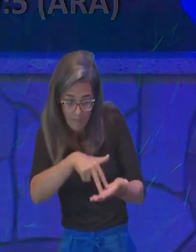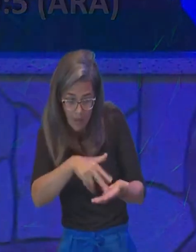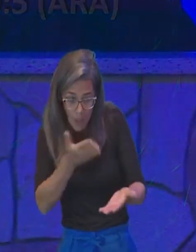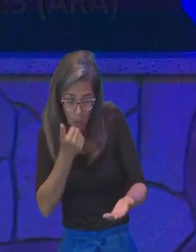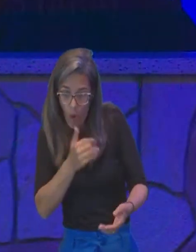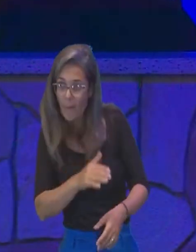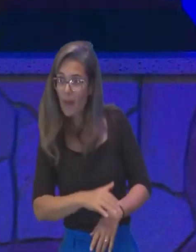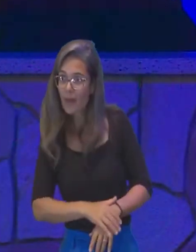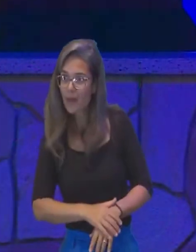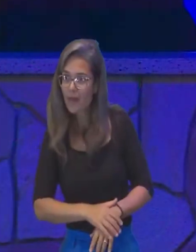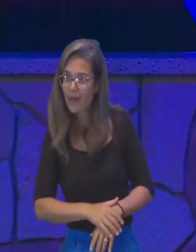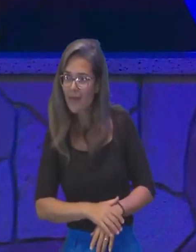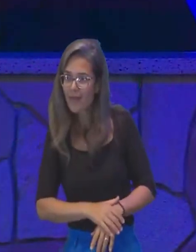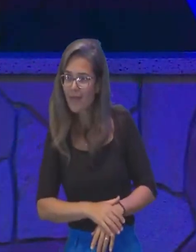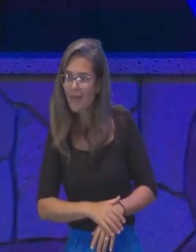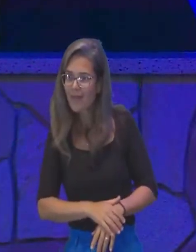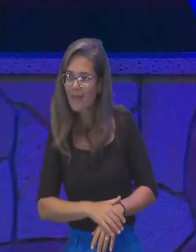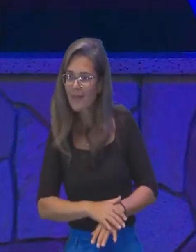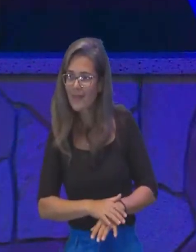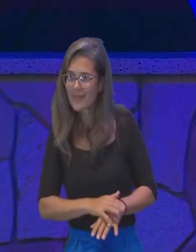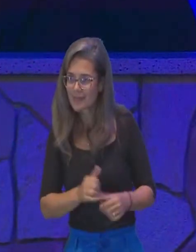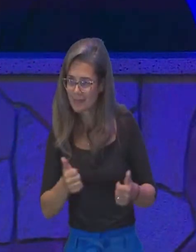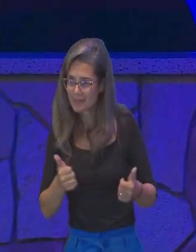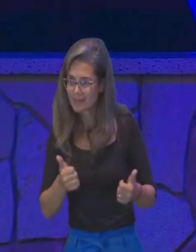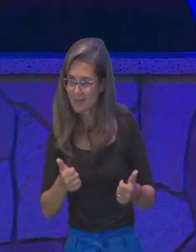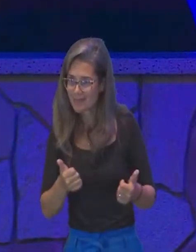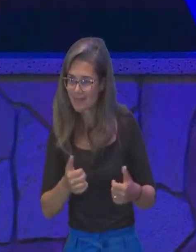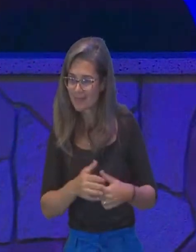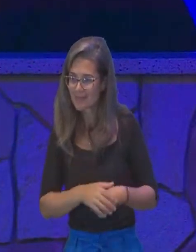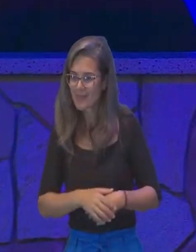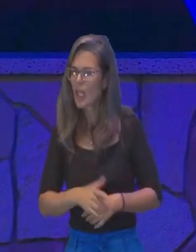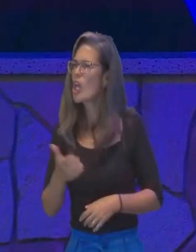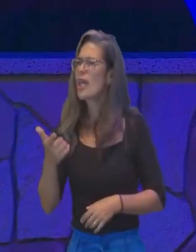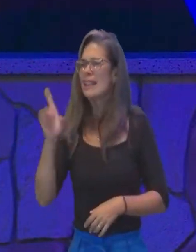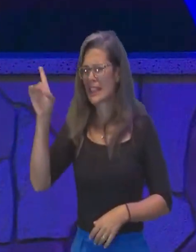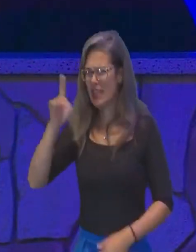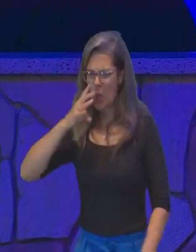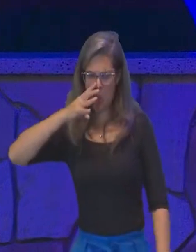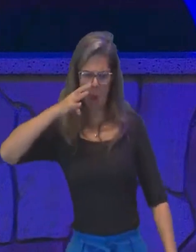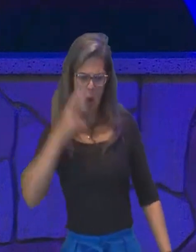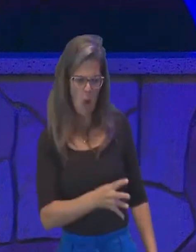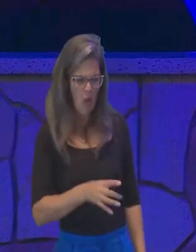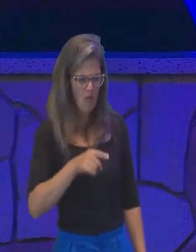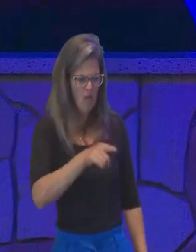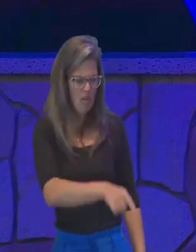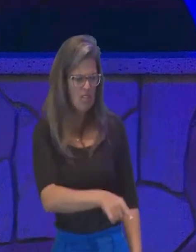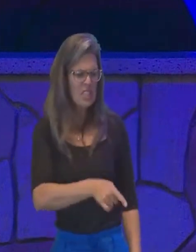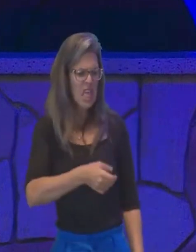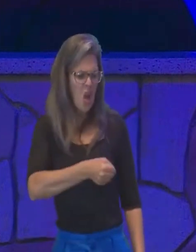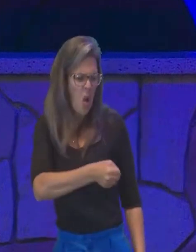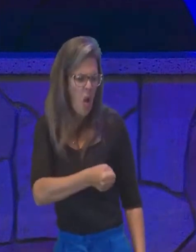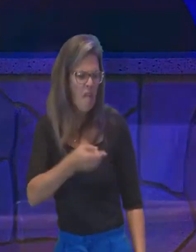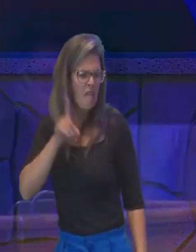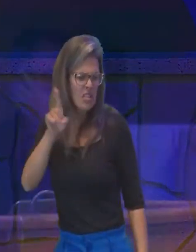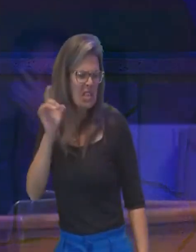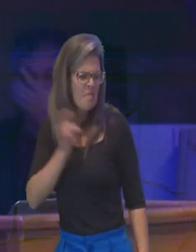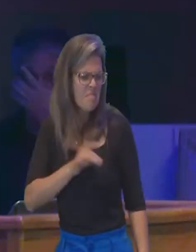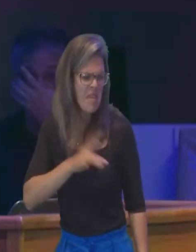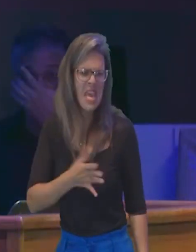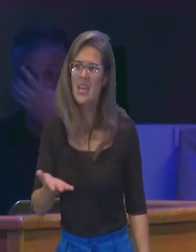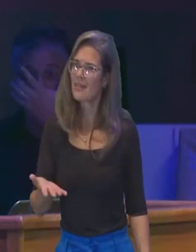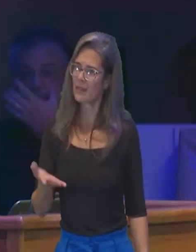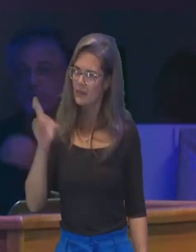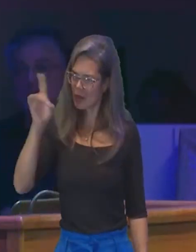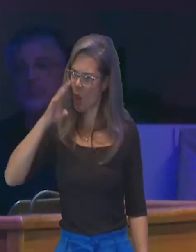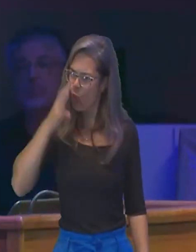Deus. Nenhuma crítica, nenhum dedo apontado. Que covarde que você é, por que você está sentindo estas